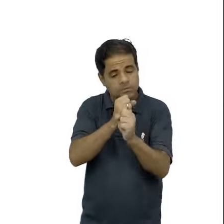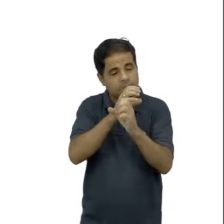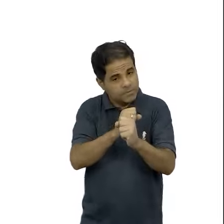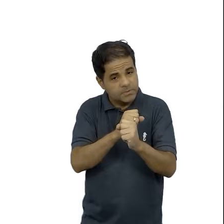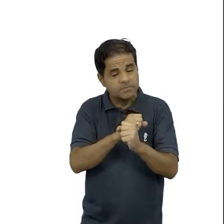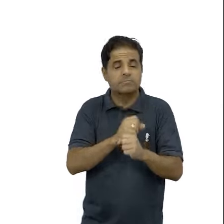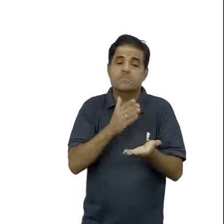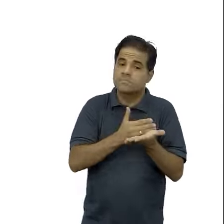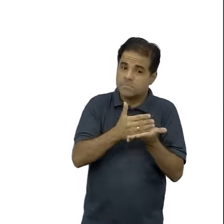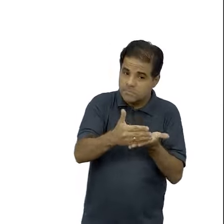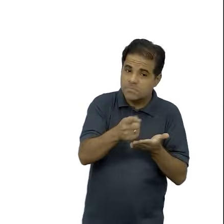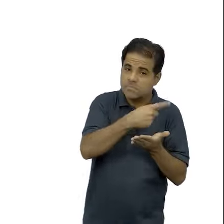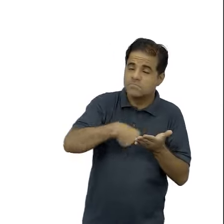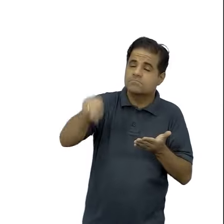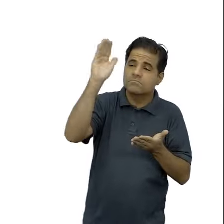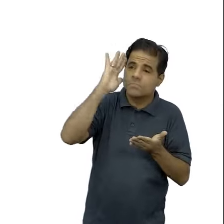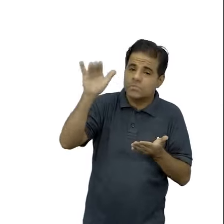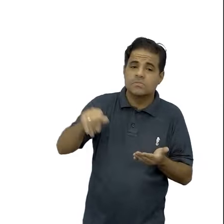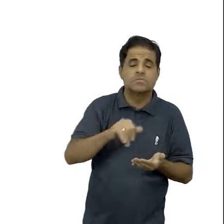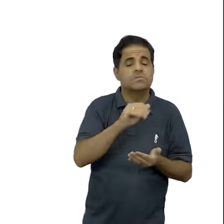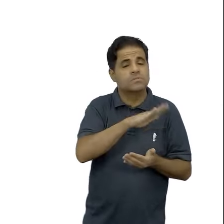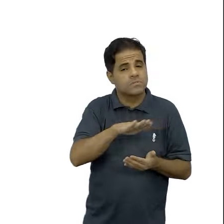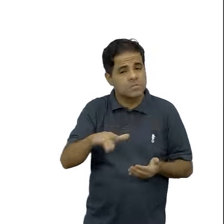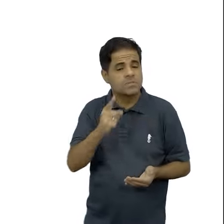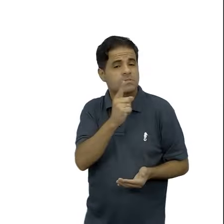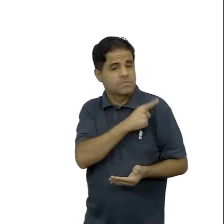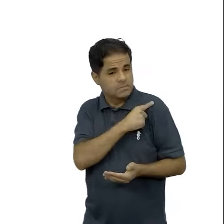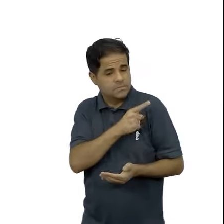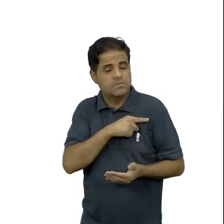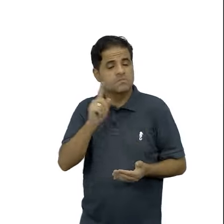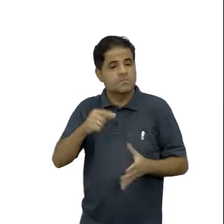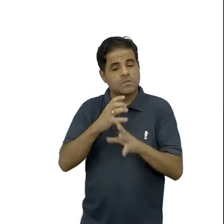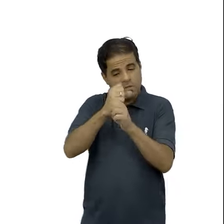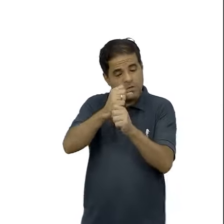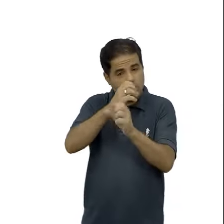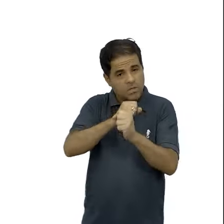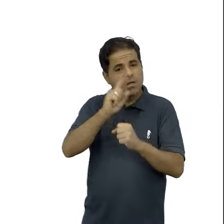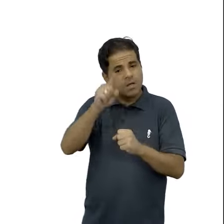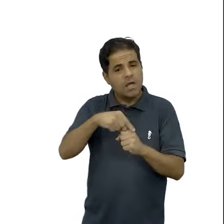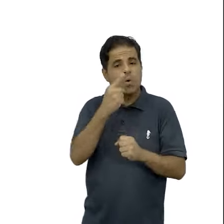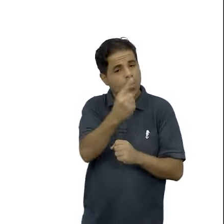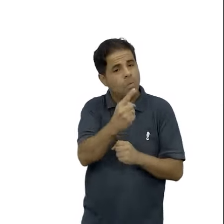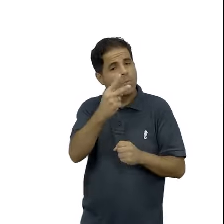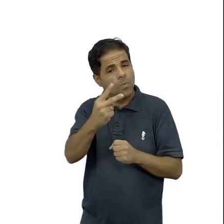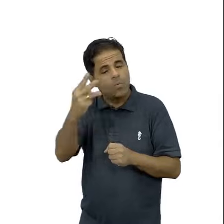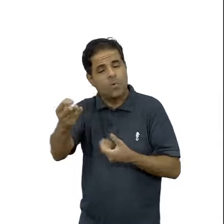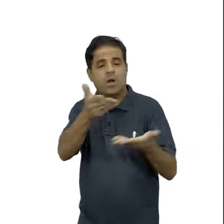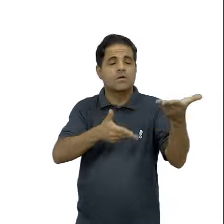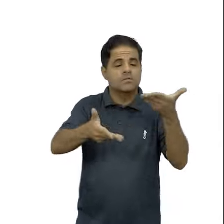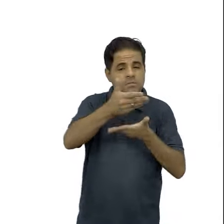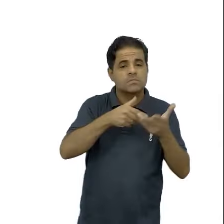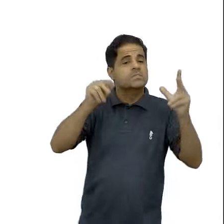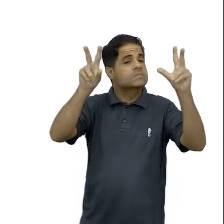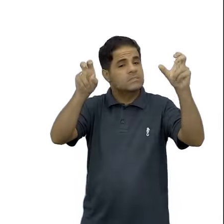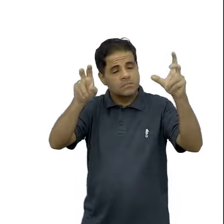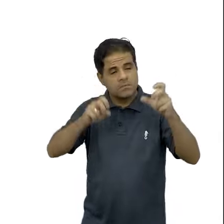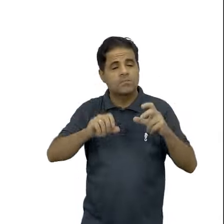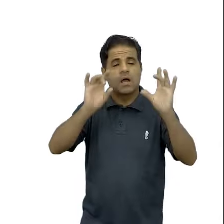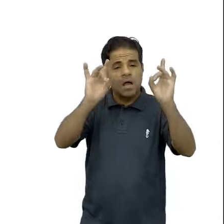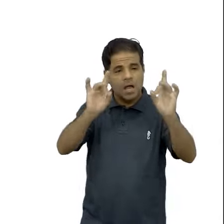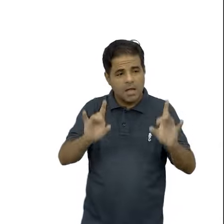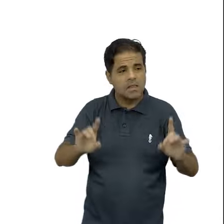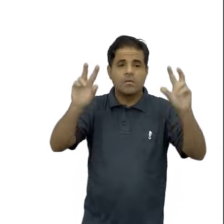Que, a princípio, pensando nas crianças de primeiro ano, essa contagem é de 1 em 1, é relacionar termo a